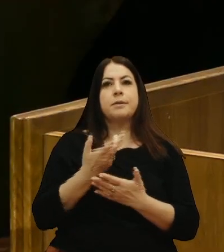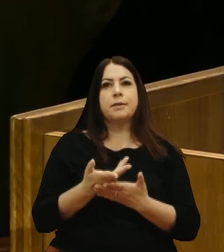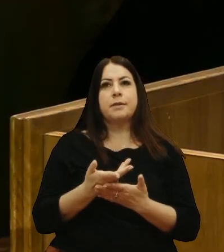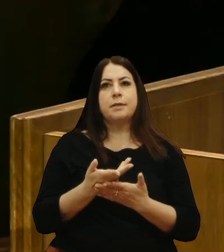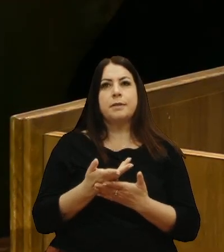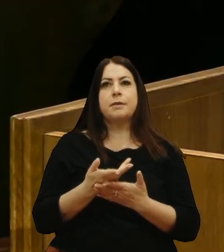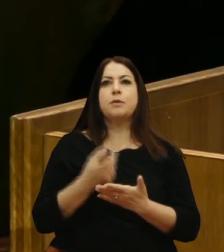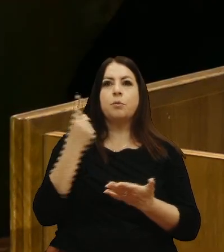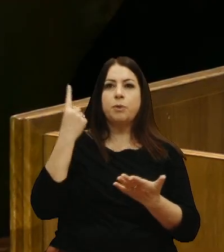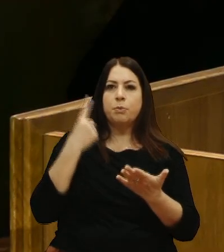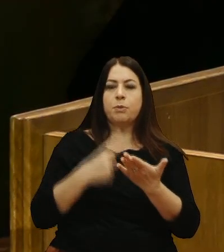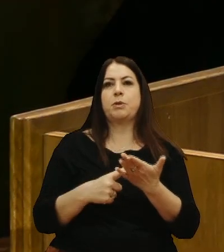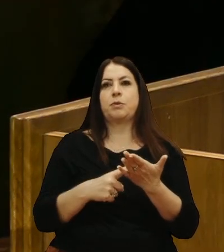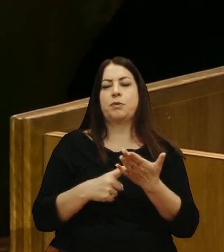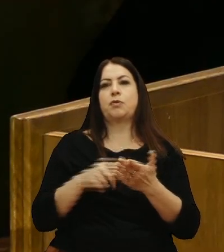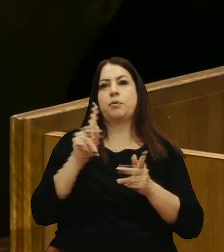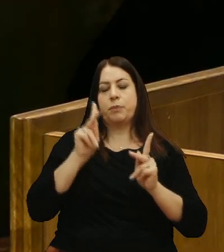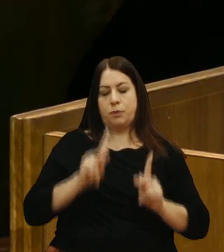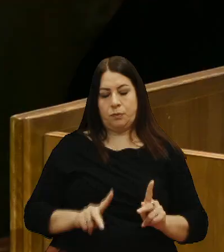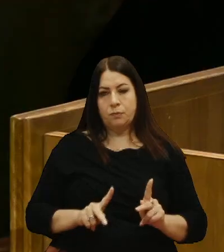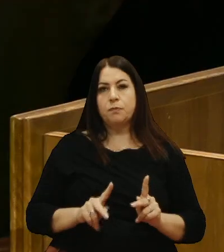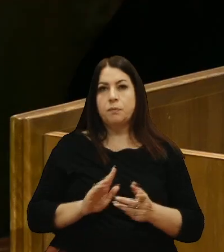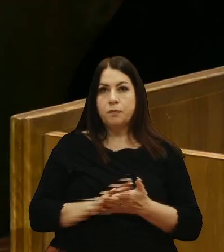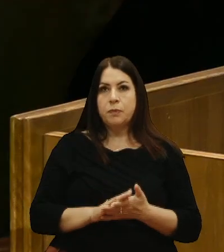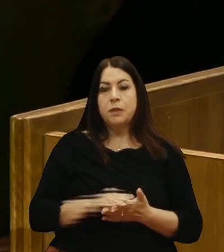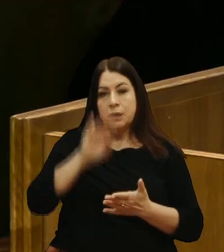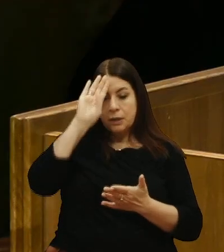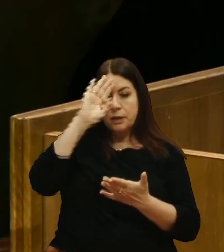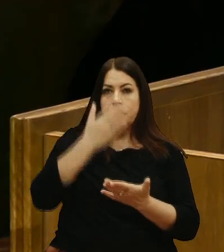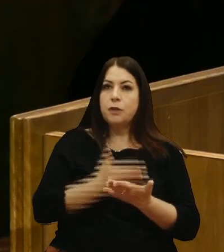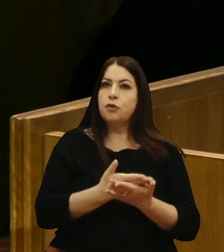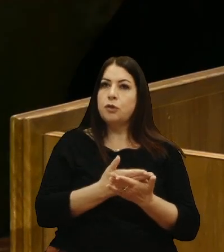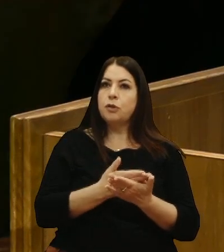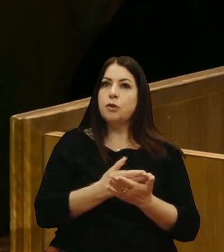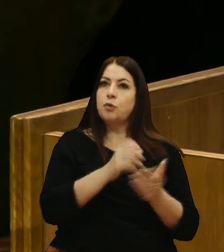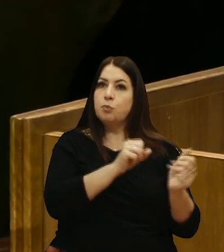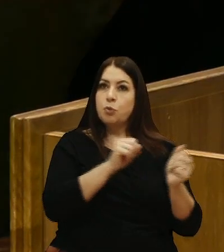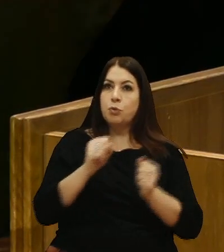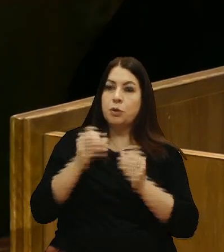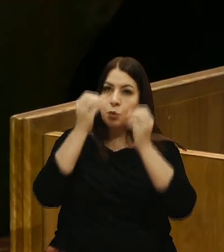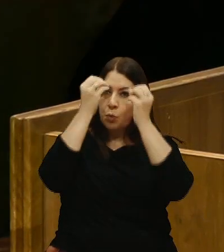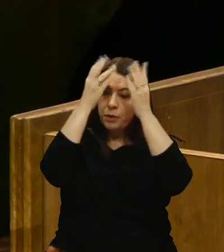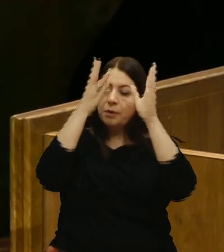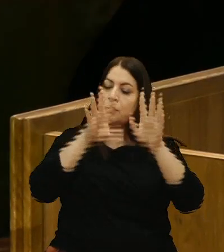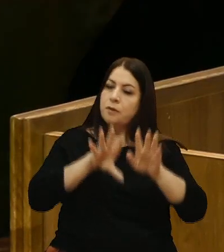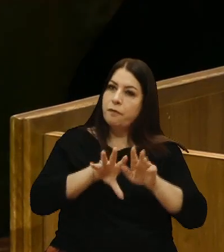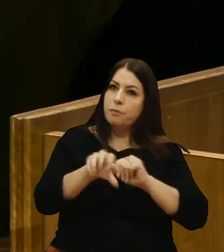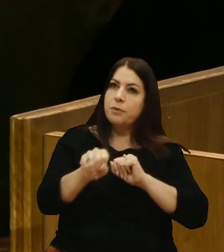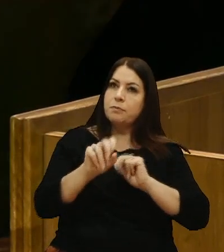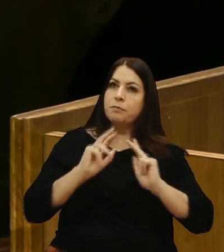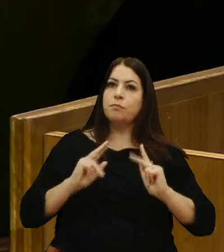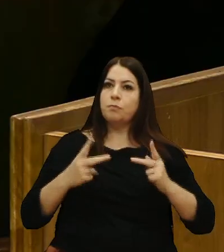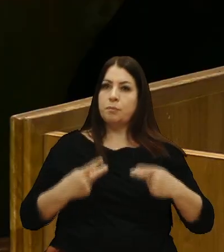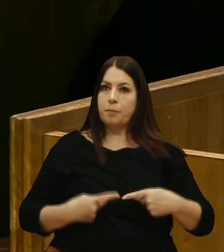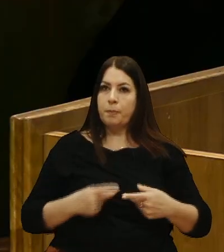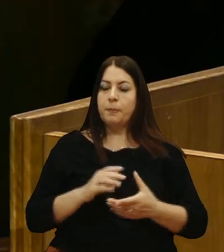ao comprometimento de pessoas que acreditam no poder do conhecimento da formação humana.